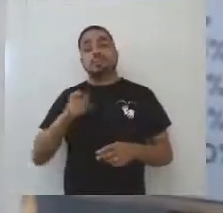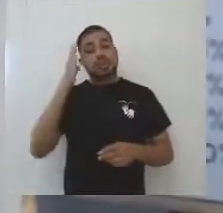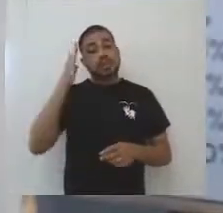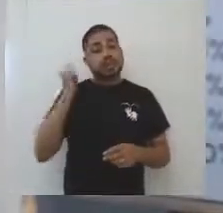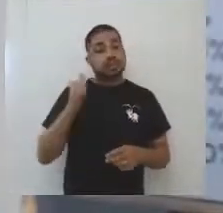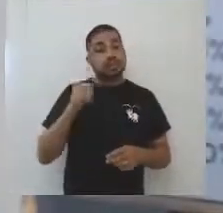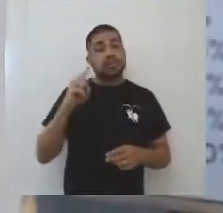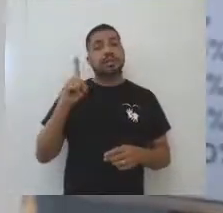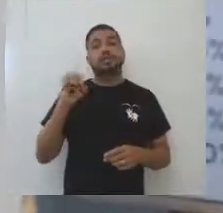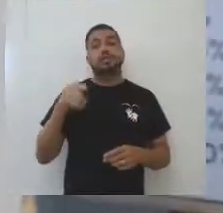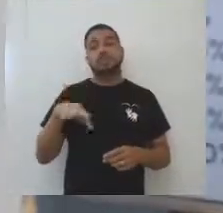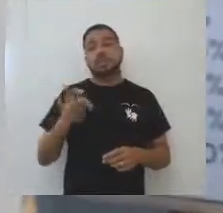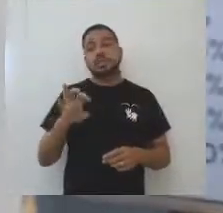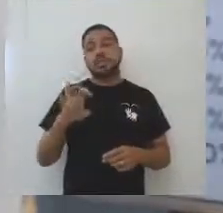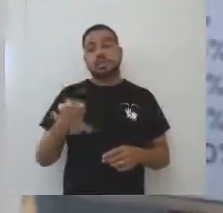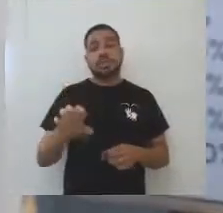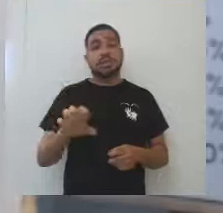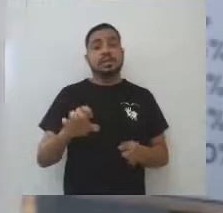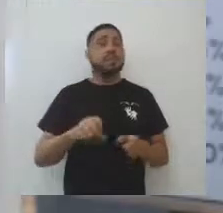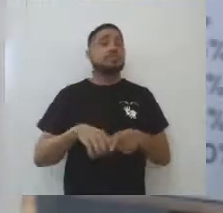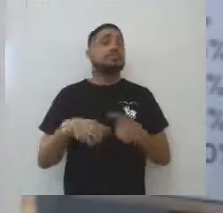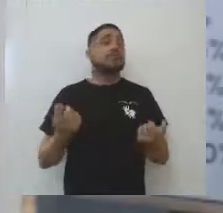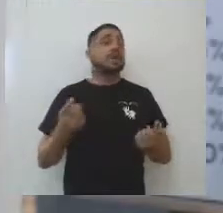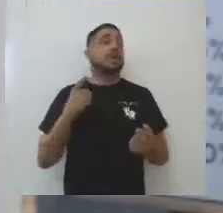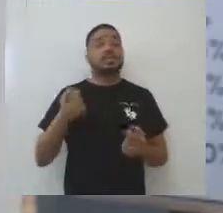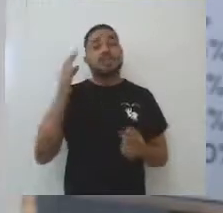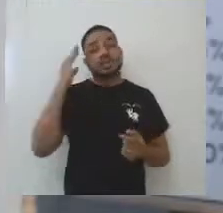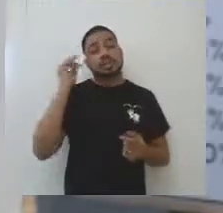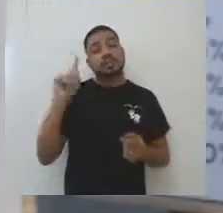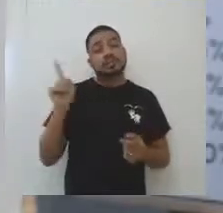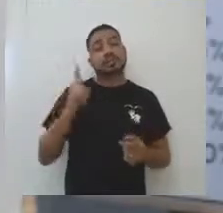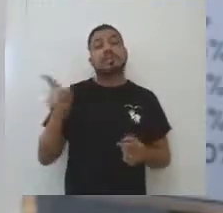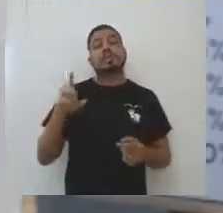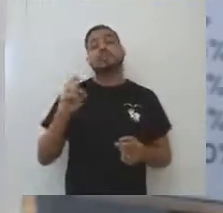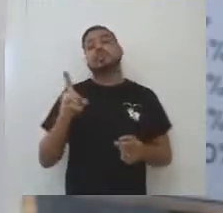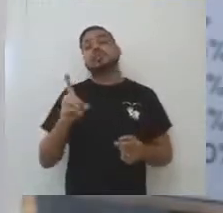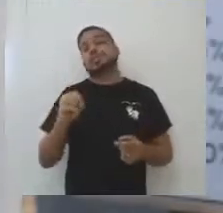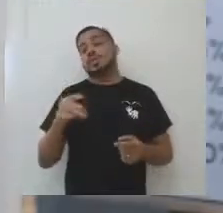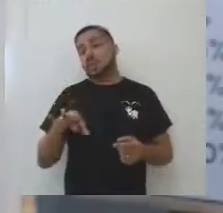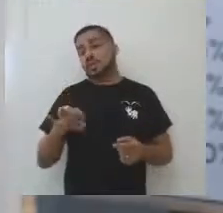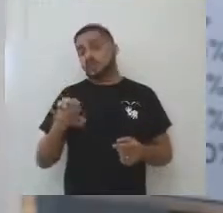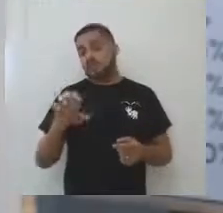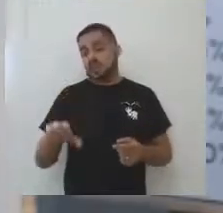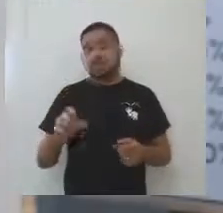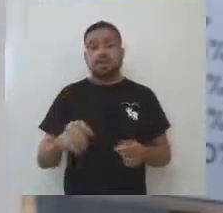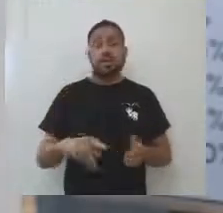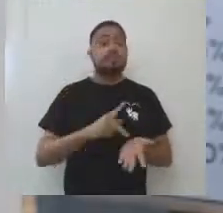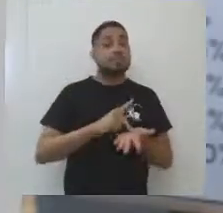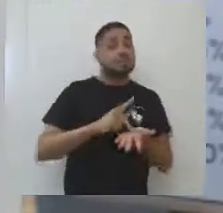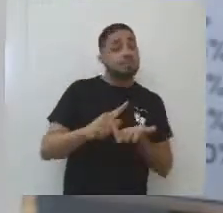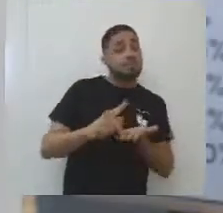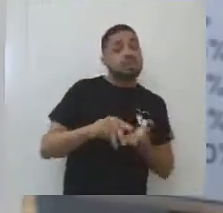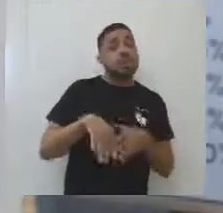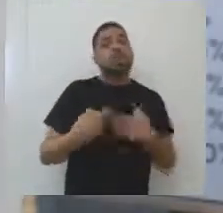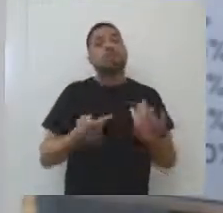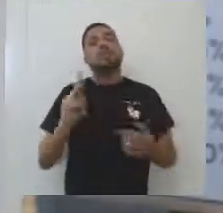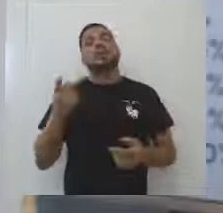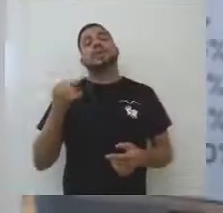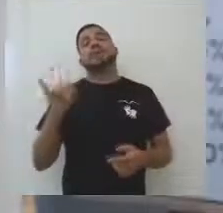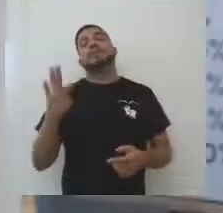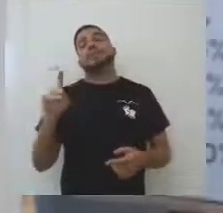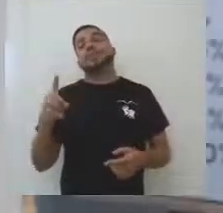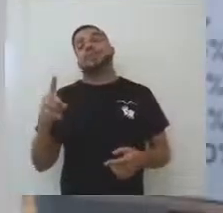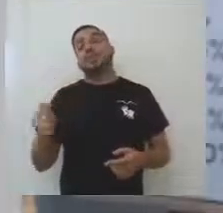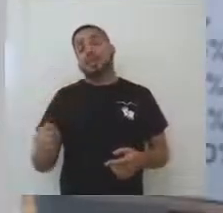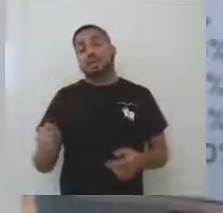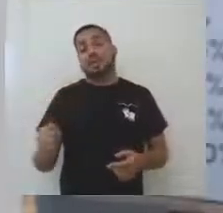que é dominante. Mas sendo que tu não sabe se ela é uma dominante pura ou se ela é uma dominante híbrida. A única